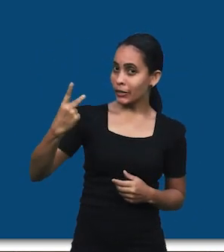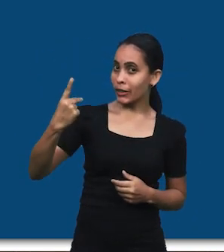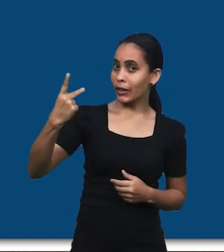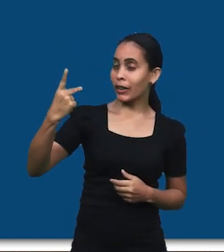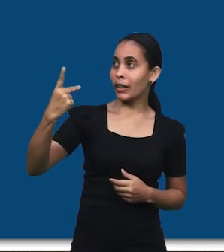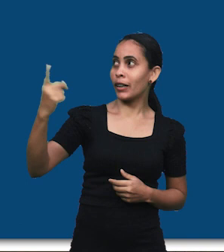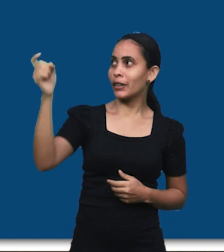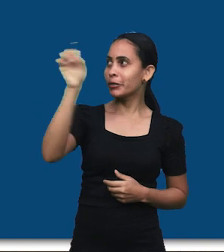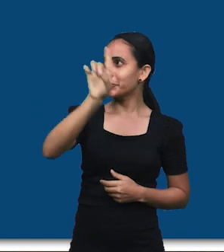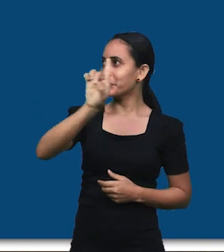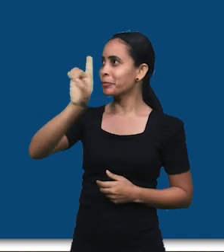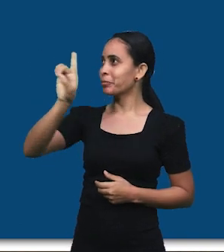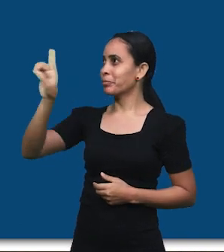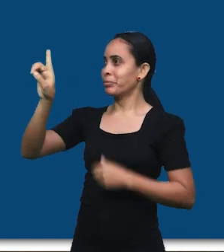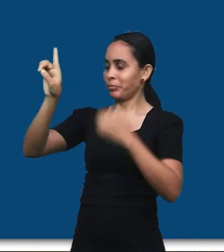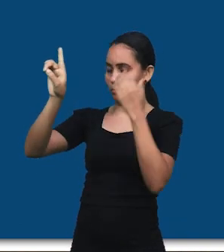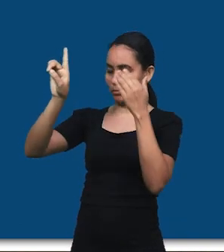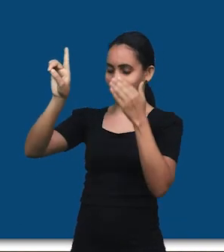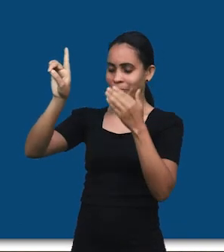eterno do